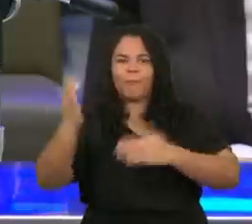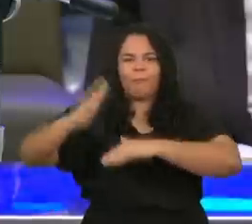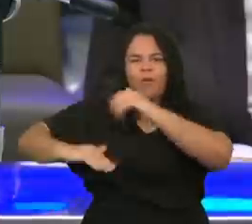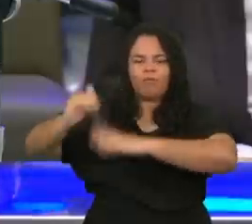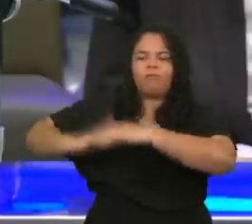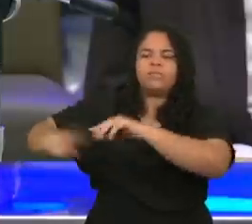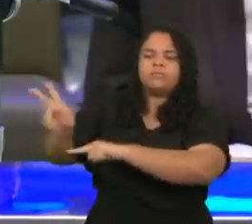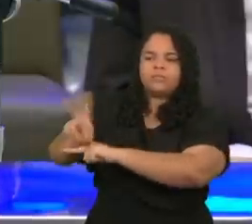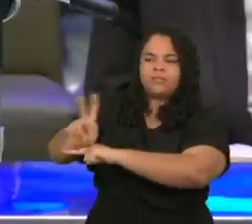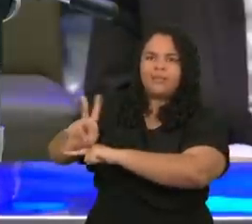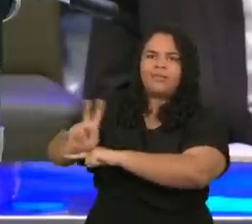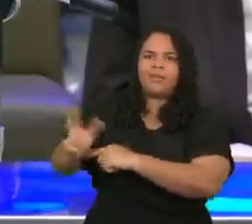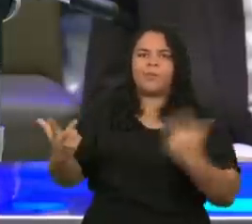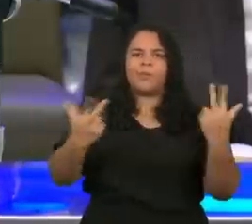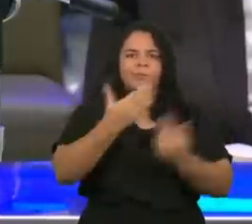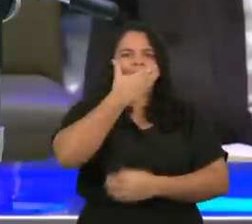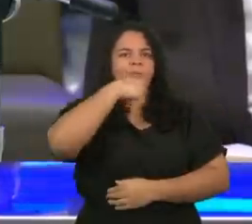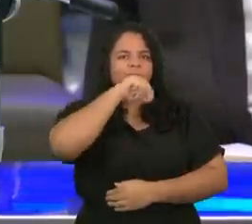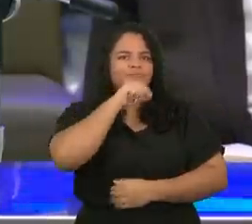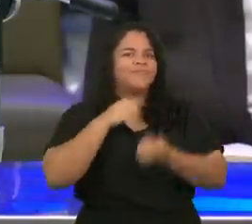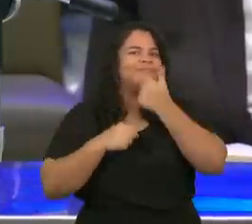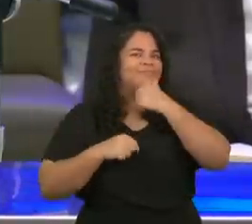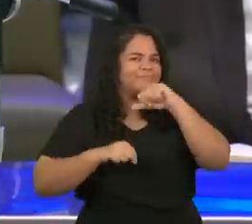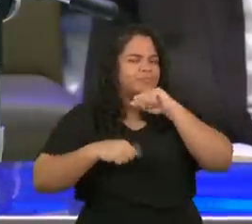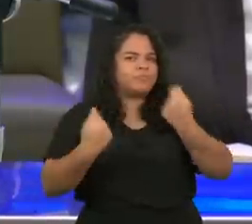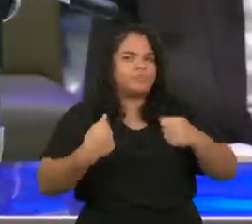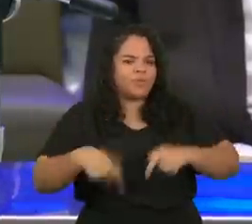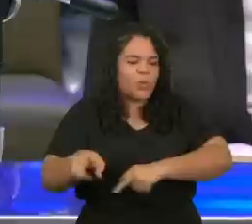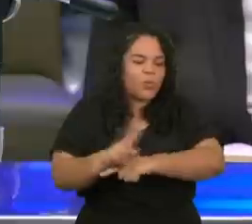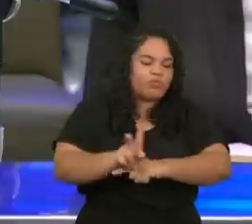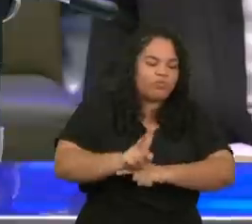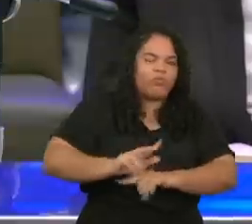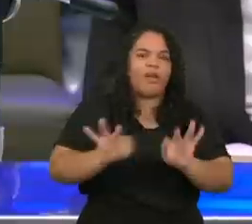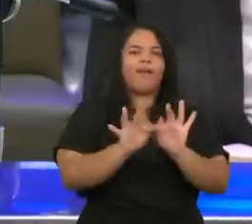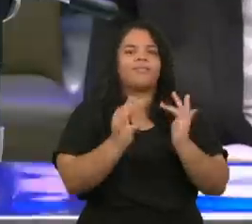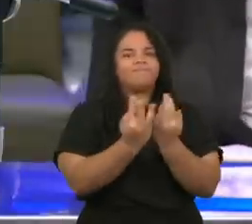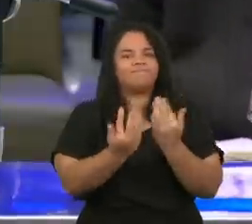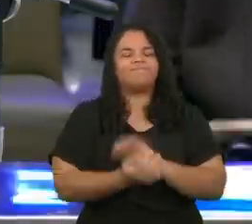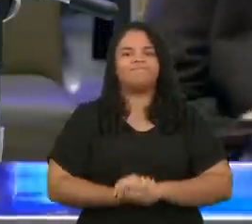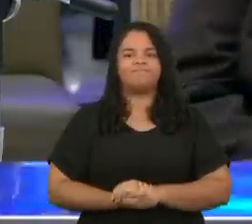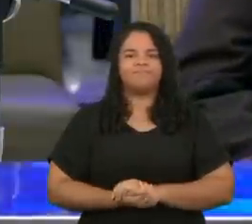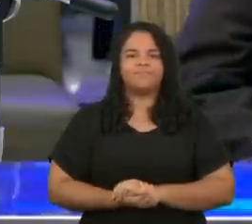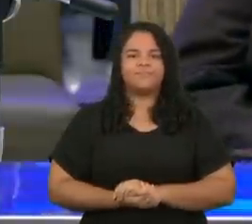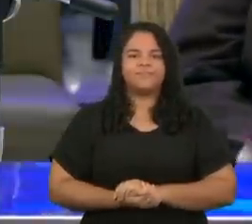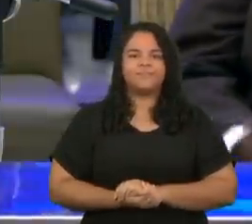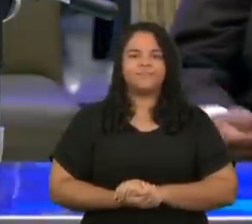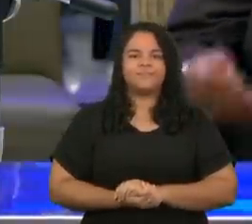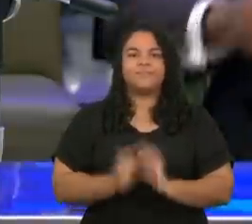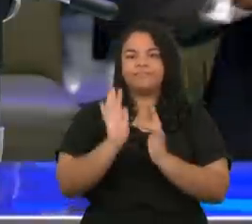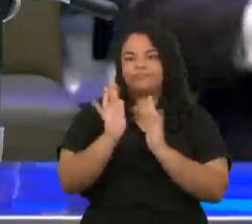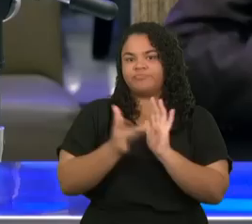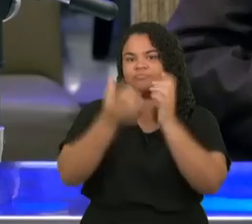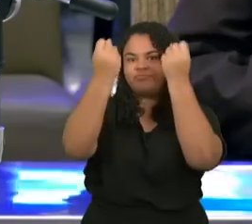responsabilidade de velar Como Jesus disse aqui é claro que esta é uma